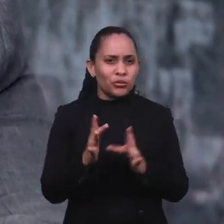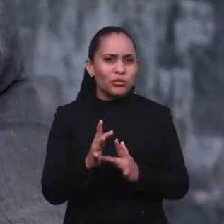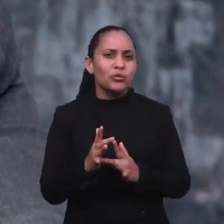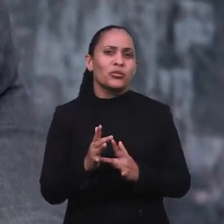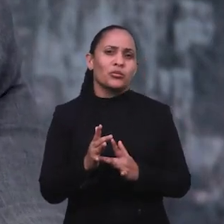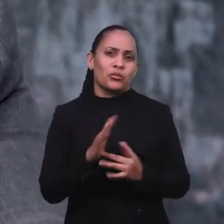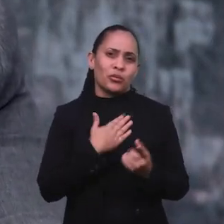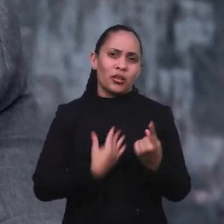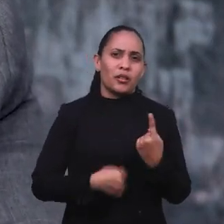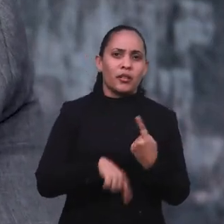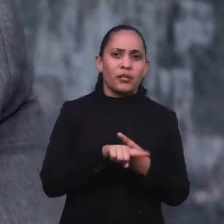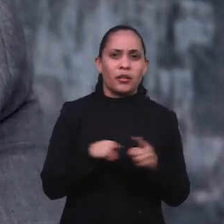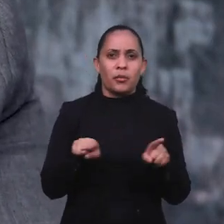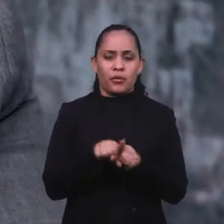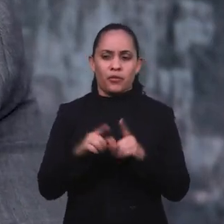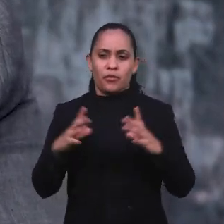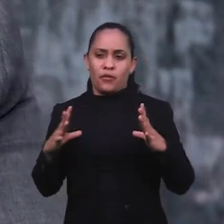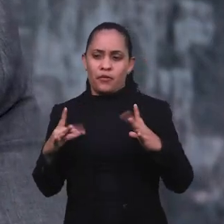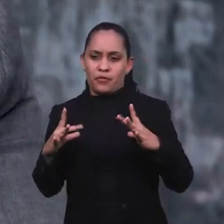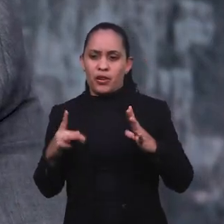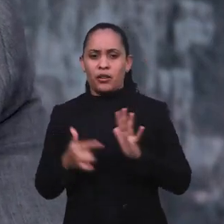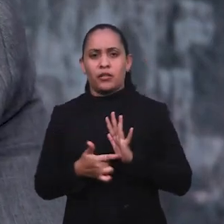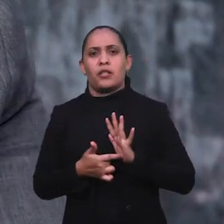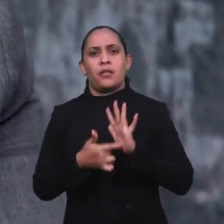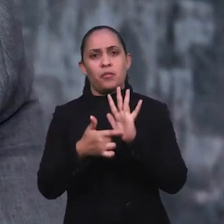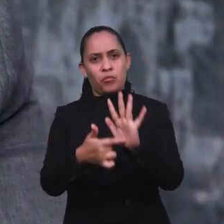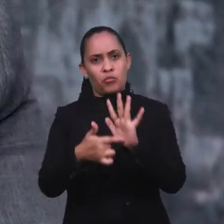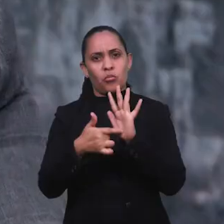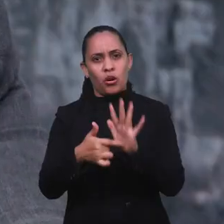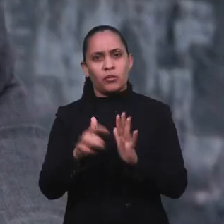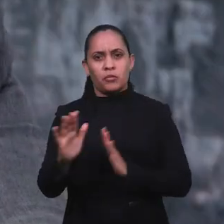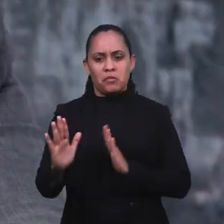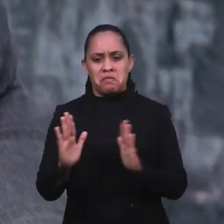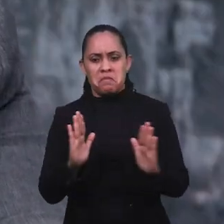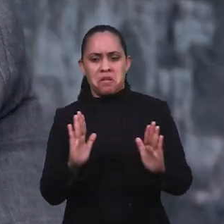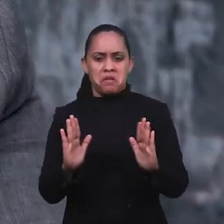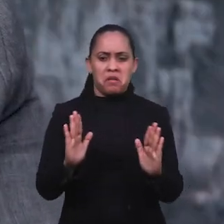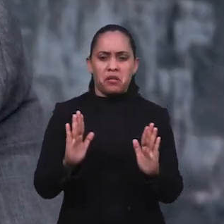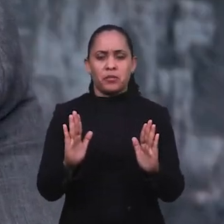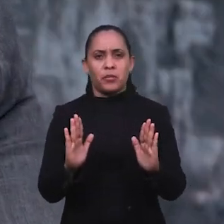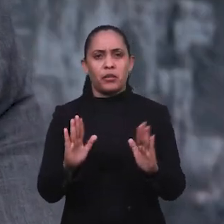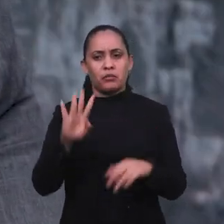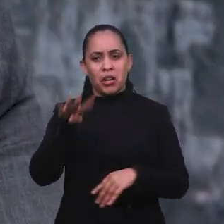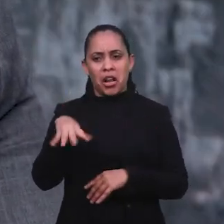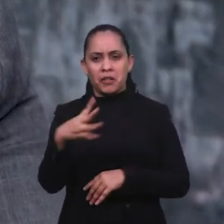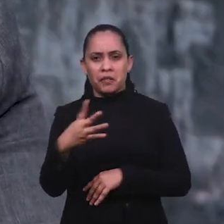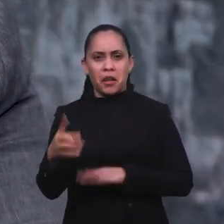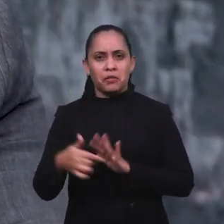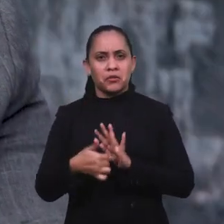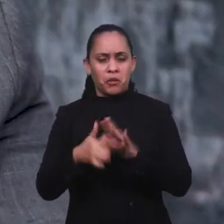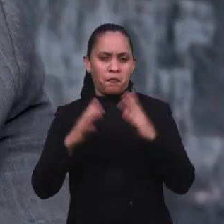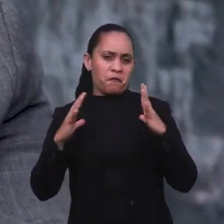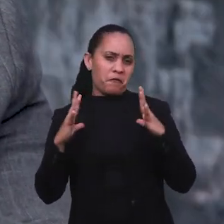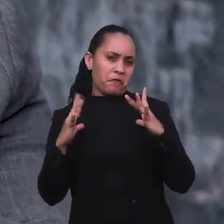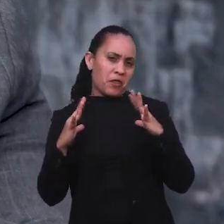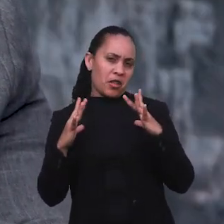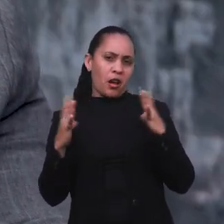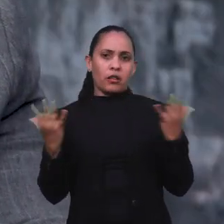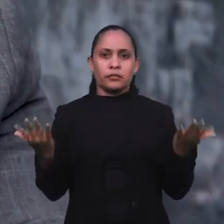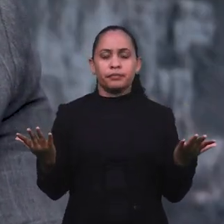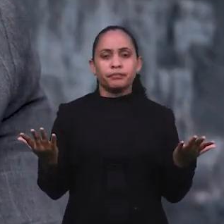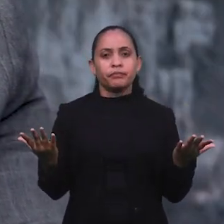temos até hoje no Brasil um feriado religioso em menção a isso, né? Um feriado ali em meados do ano que está relacionado a isso. Então, são uma série